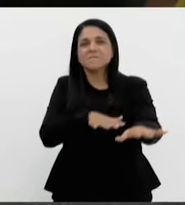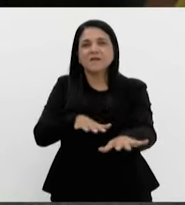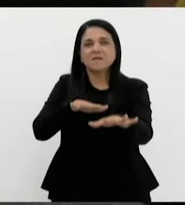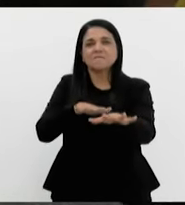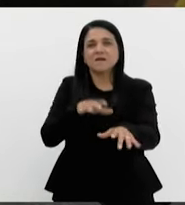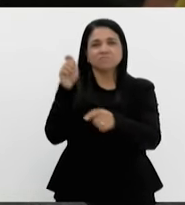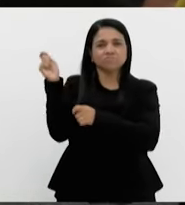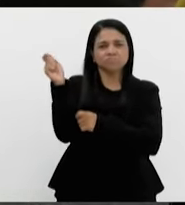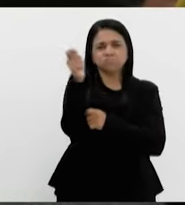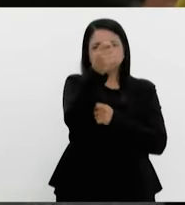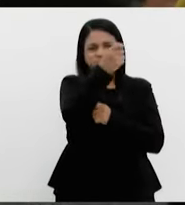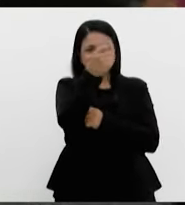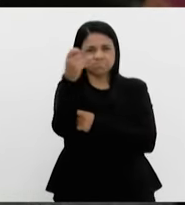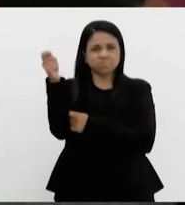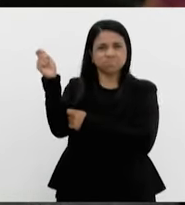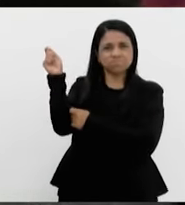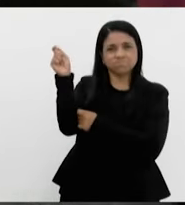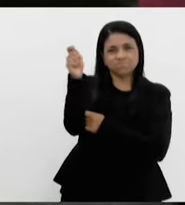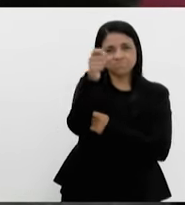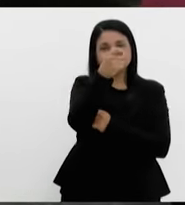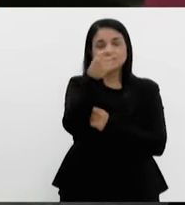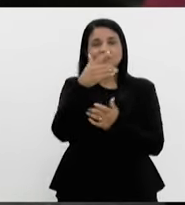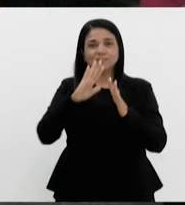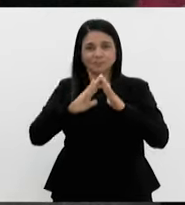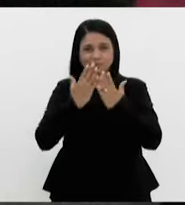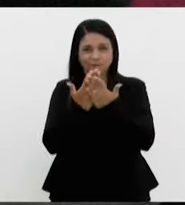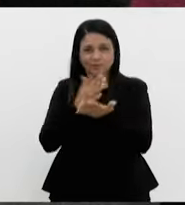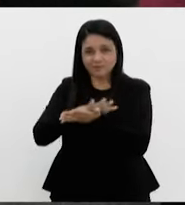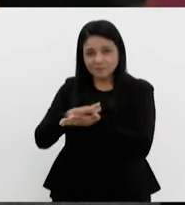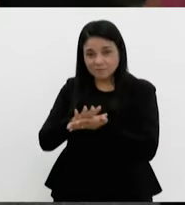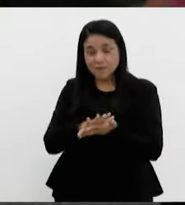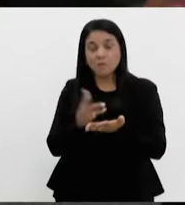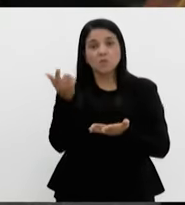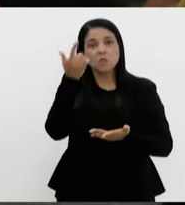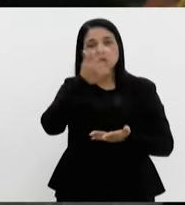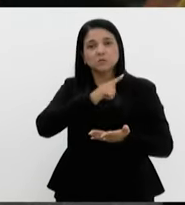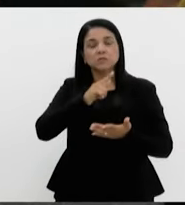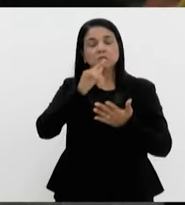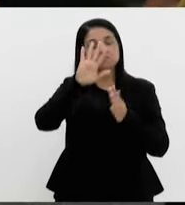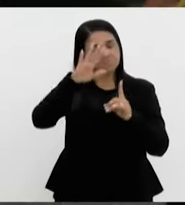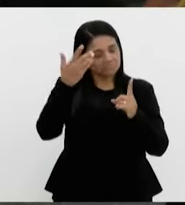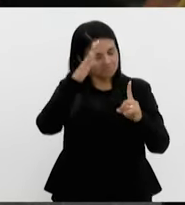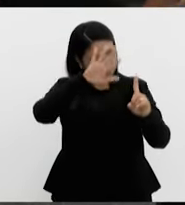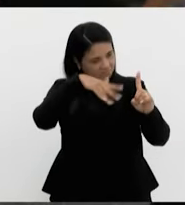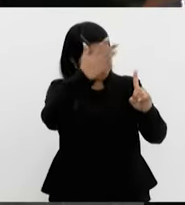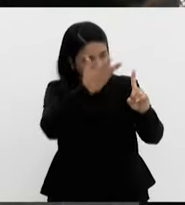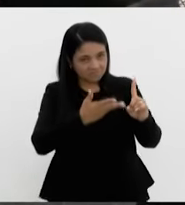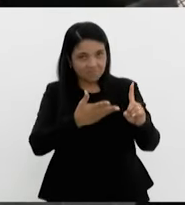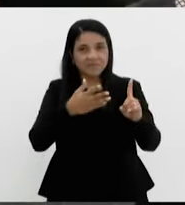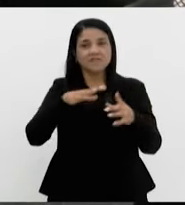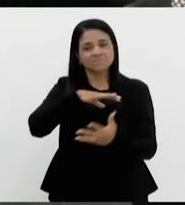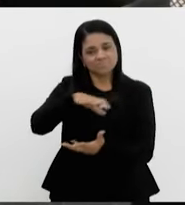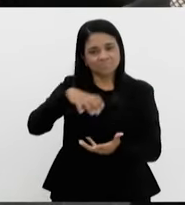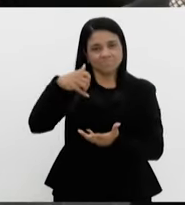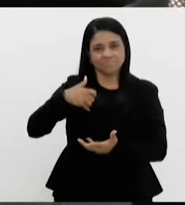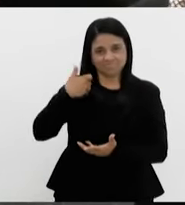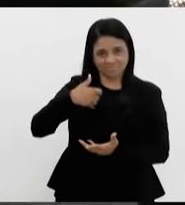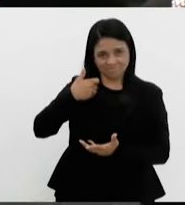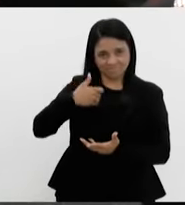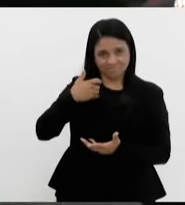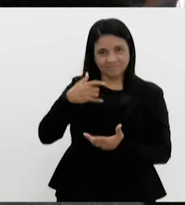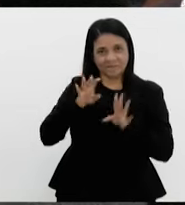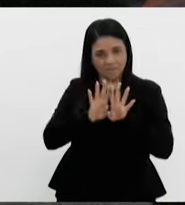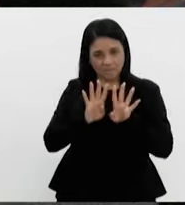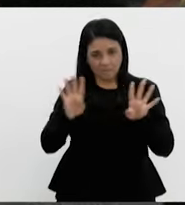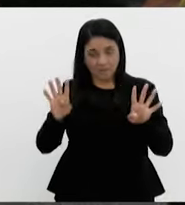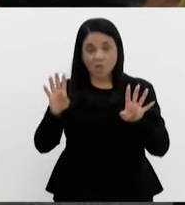da escola com orgulho para que a gente chegue nesse lugar. Então, referenciar os nossos mais velhos é uma tradição da cultura popular e